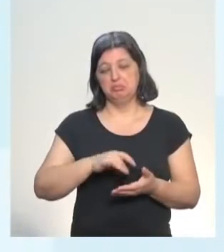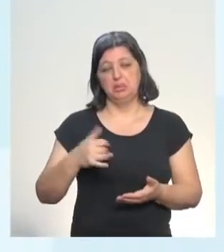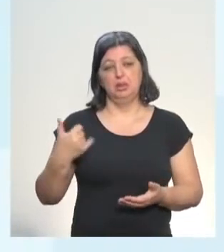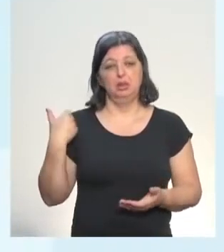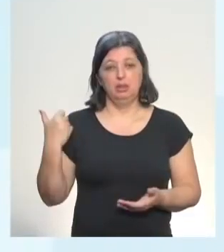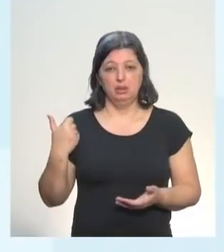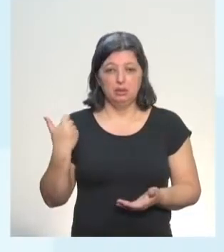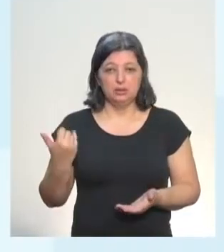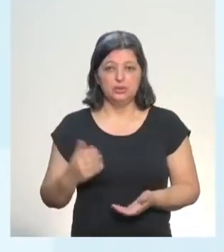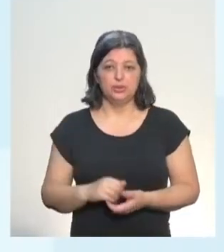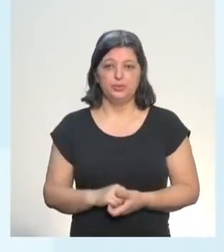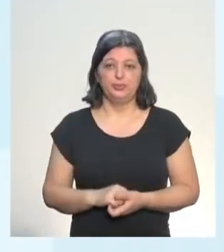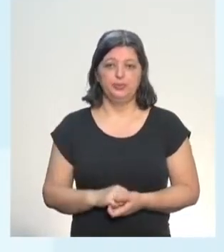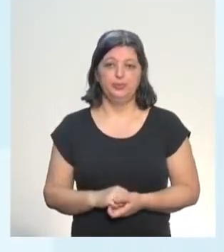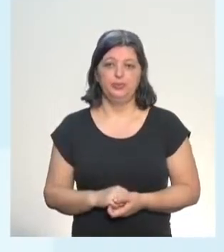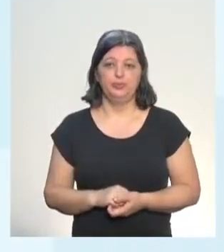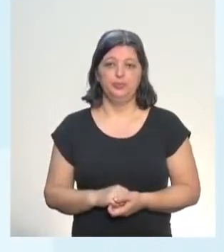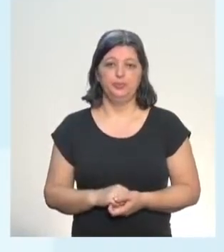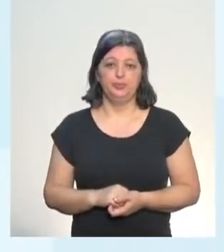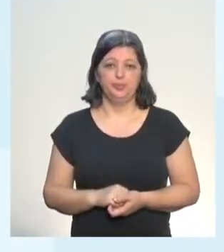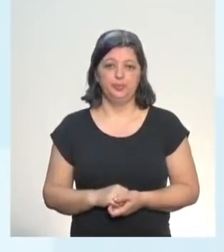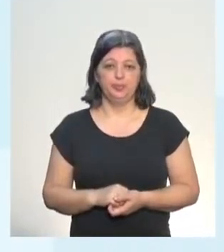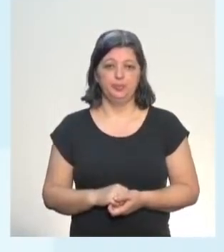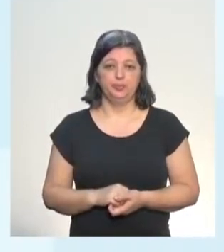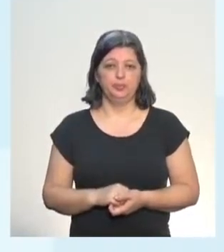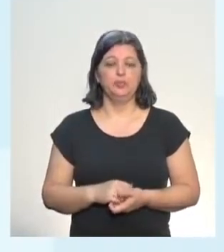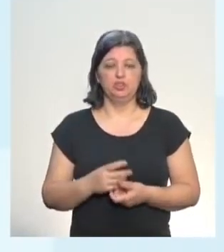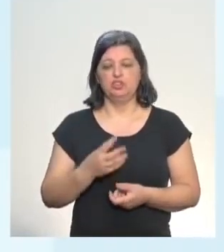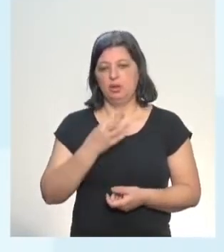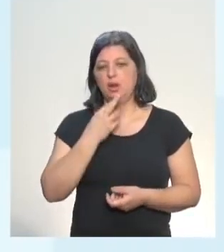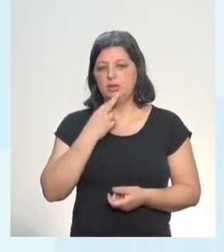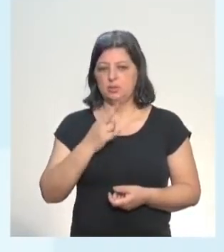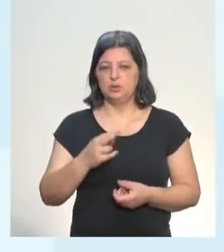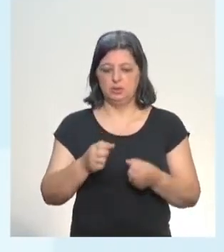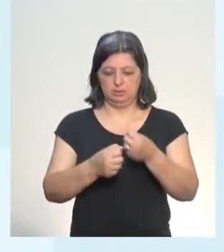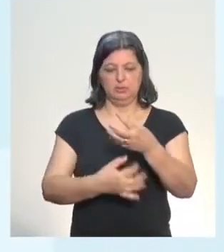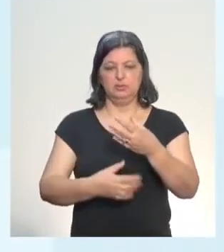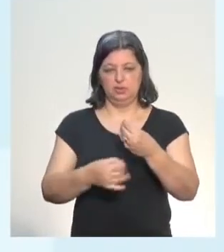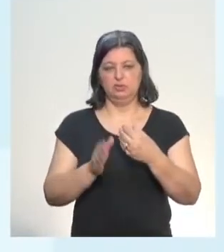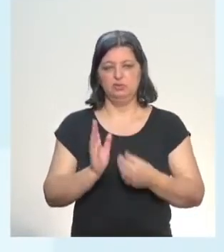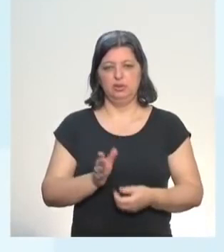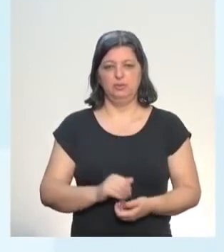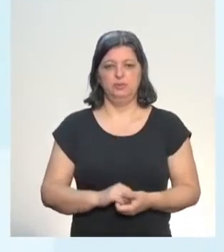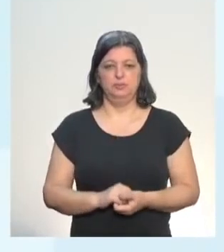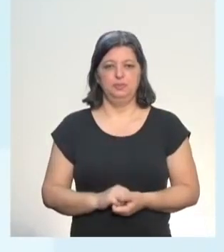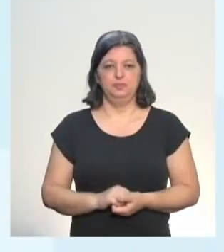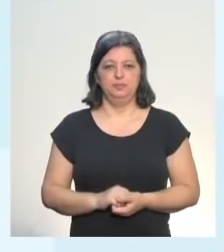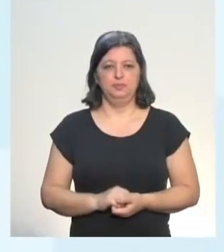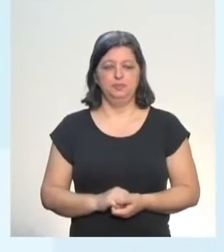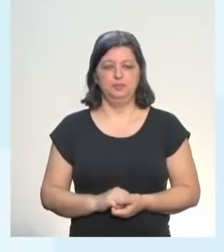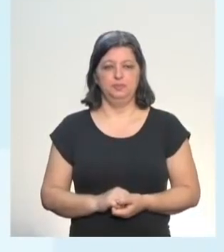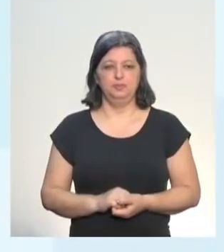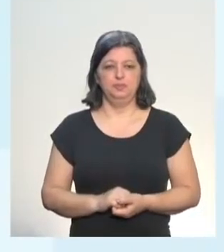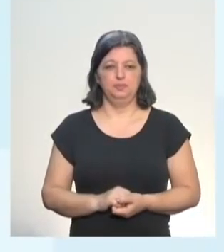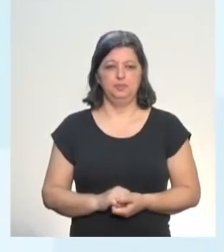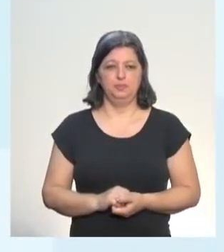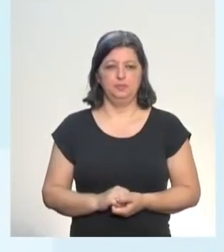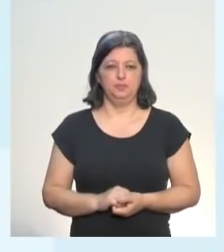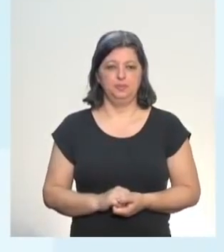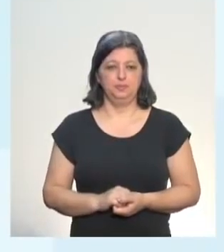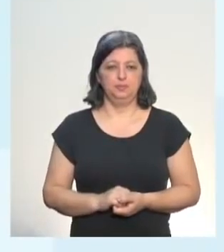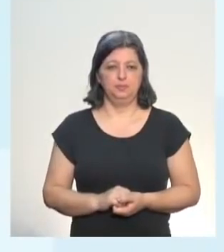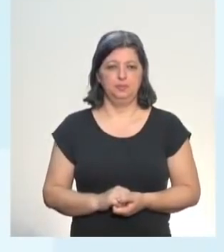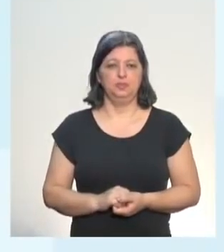was 20 years old, né? Como o pessoal já está respondendo no chat também, né? Vocês viram, então, que a gente trabalhou